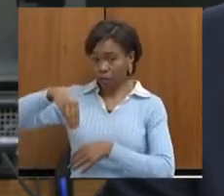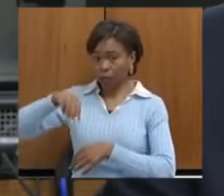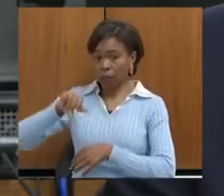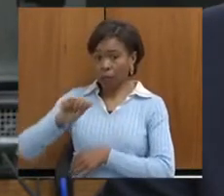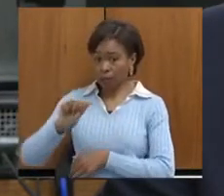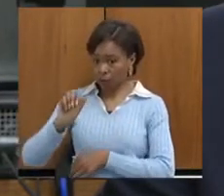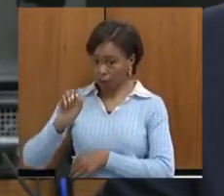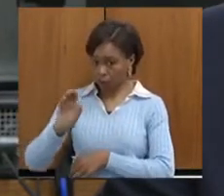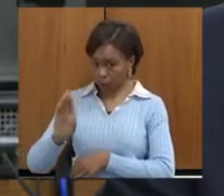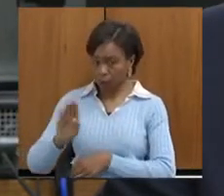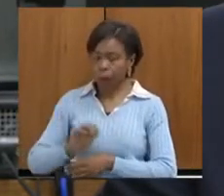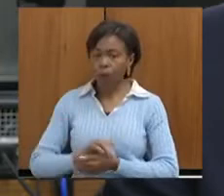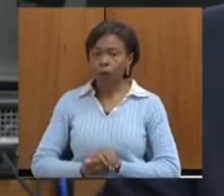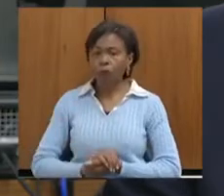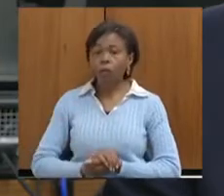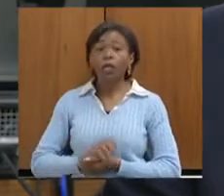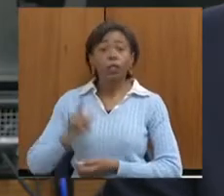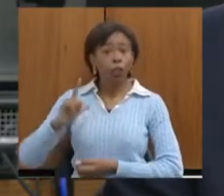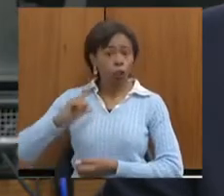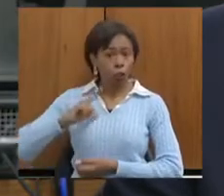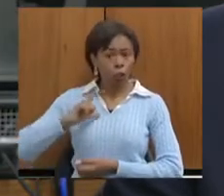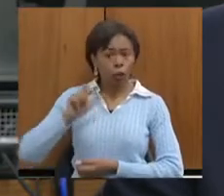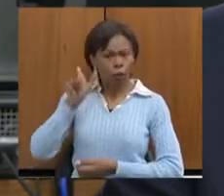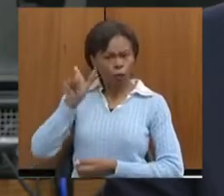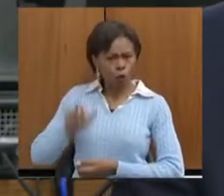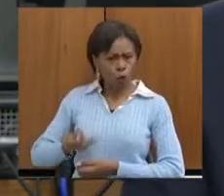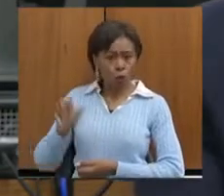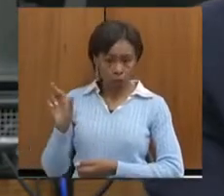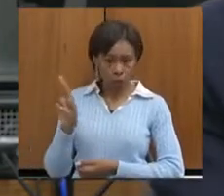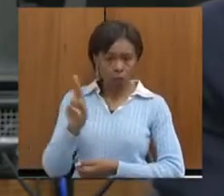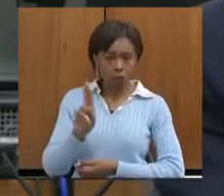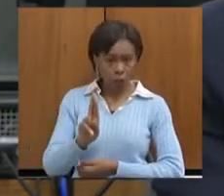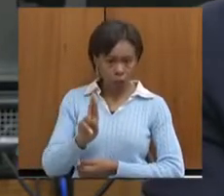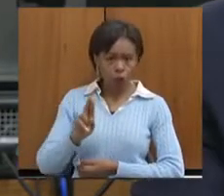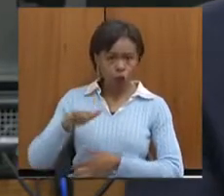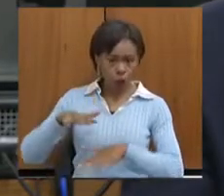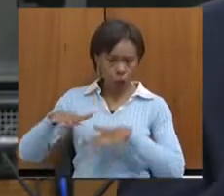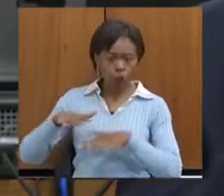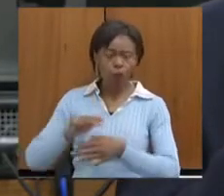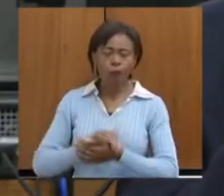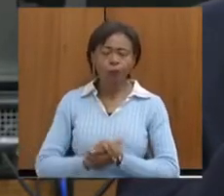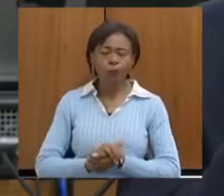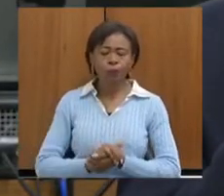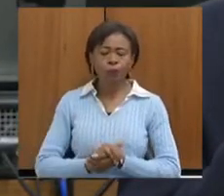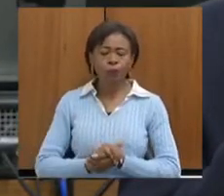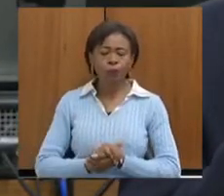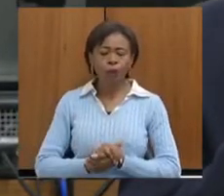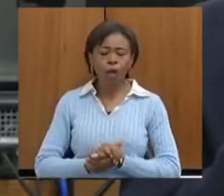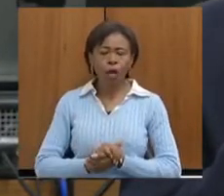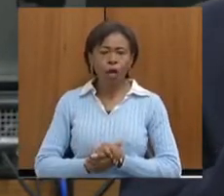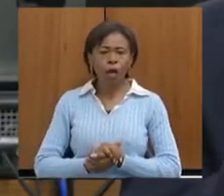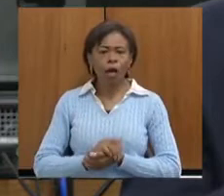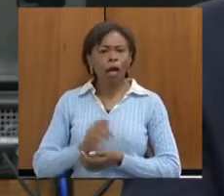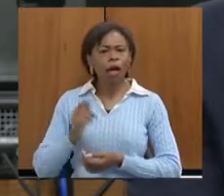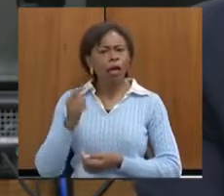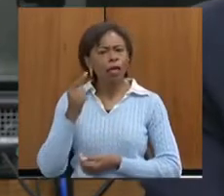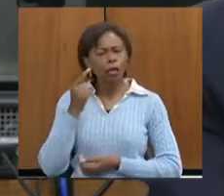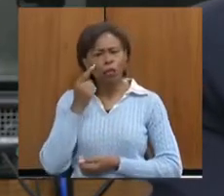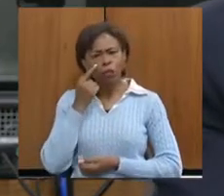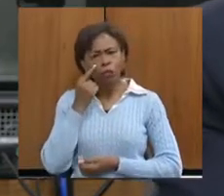estava lá representante do movimento e naquela oportunidade nós tivemos uma